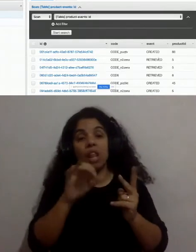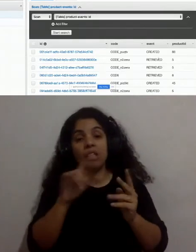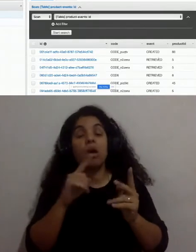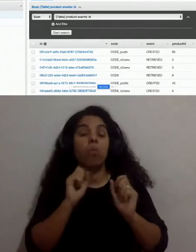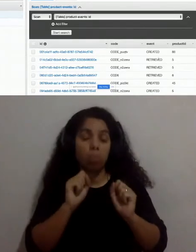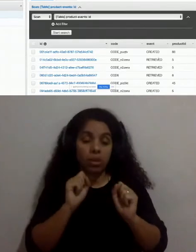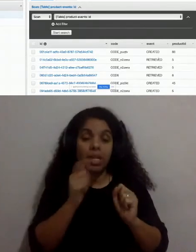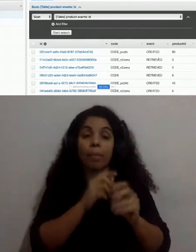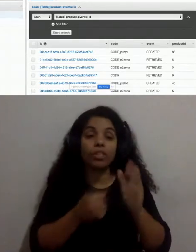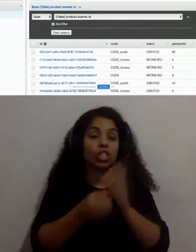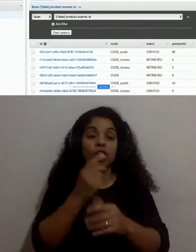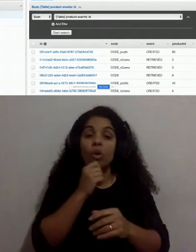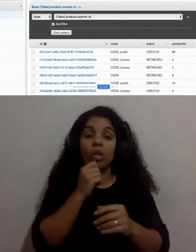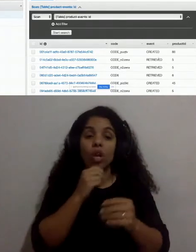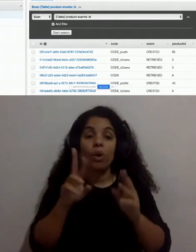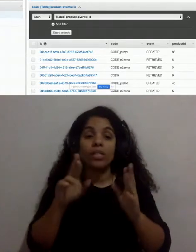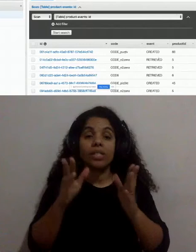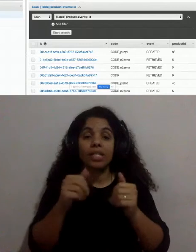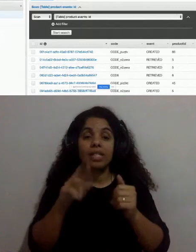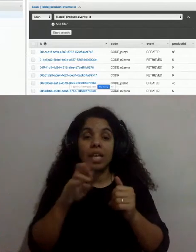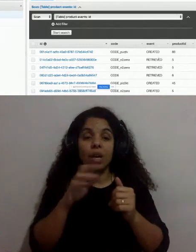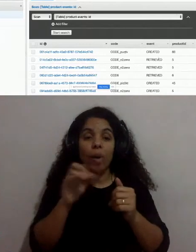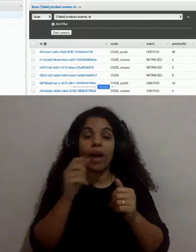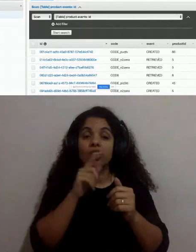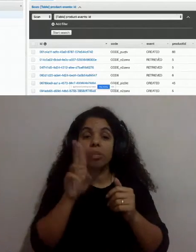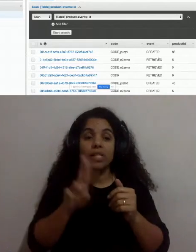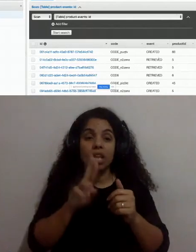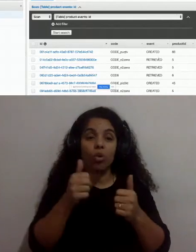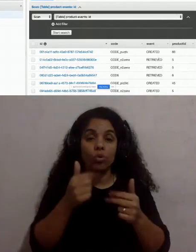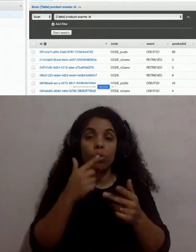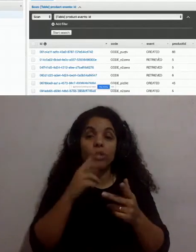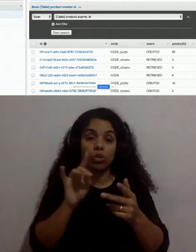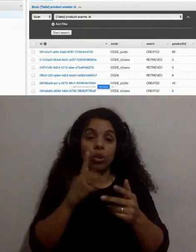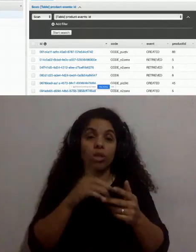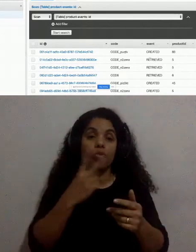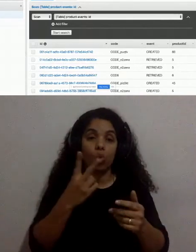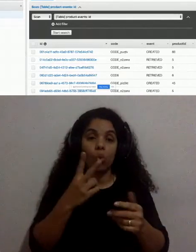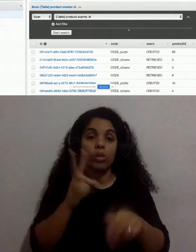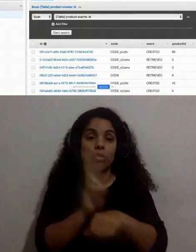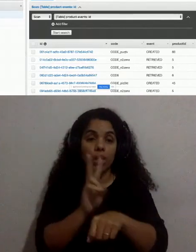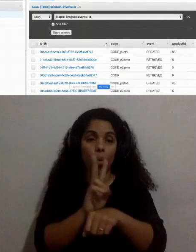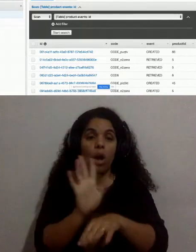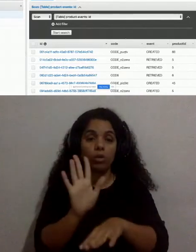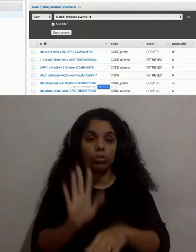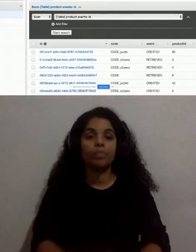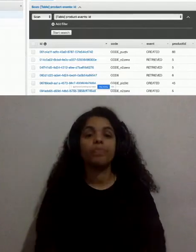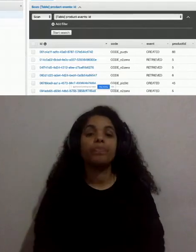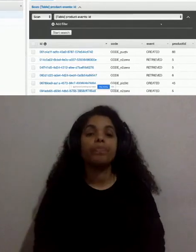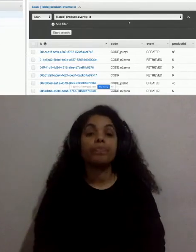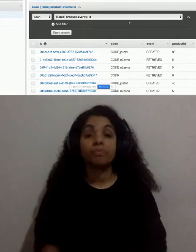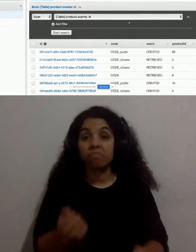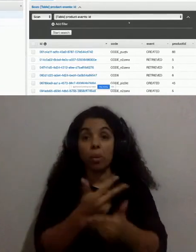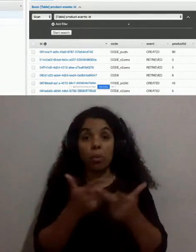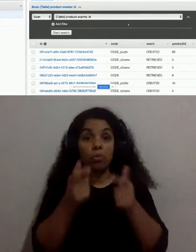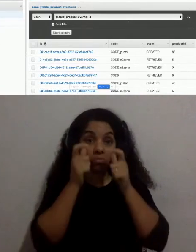gente não criou essas requests para serem consumidas. Então, a gente só tem duas, por enquanto. Uma coisa super